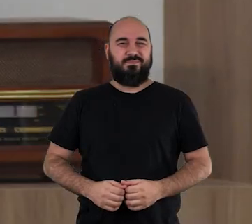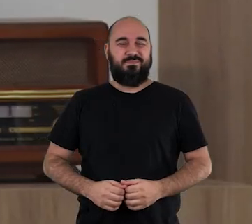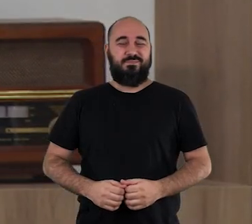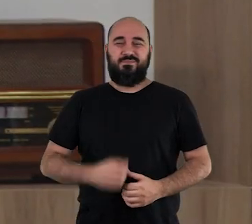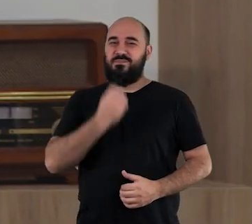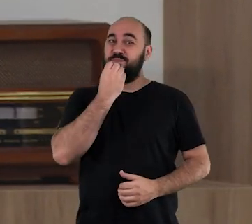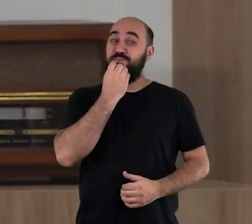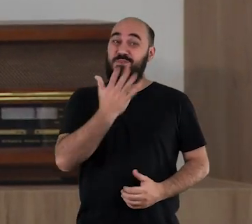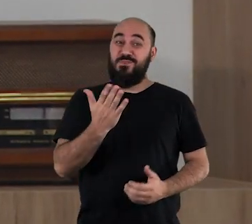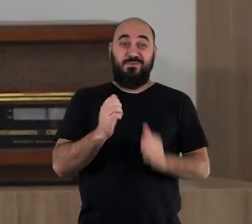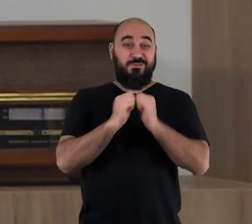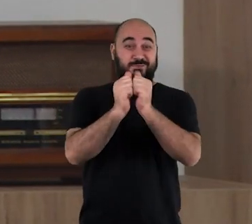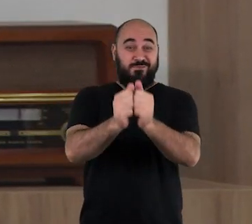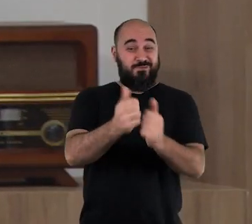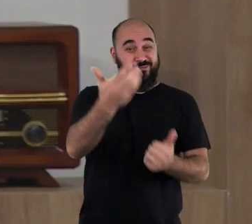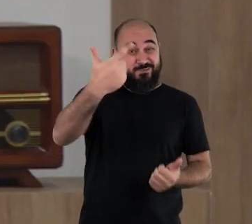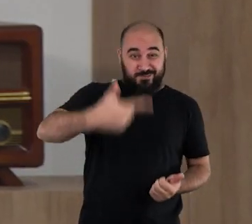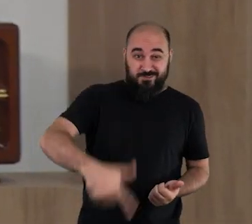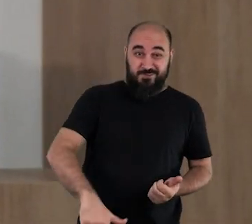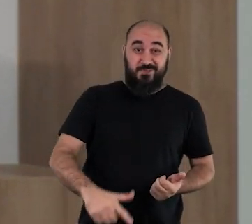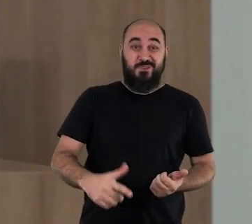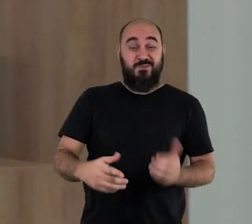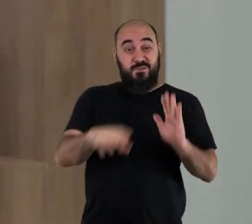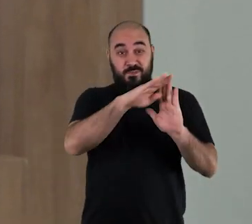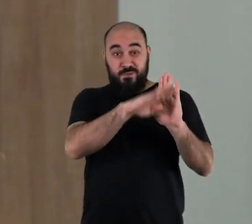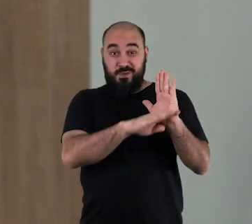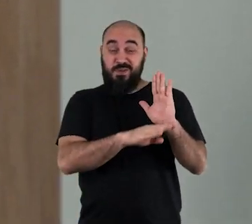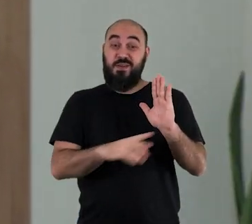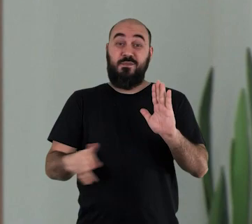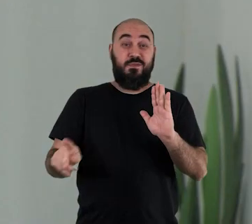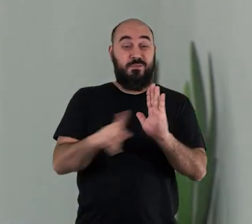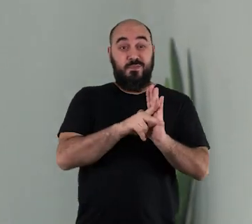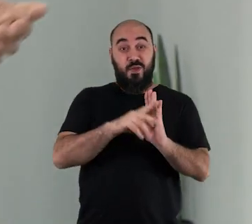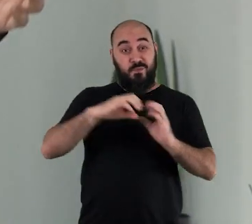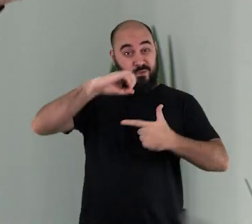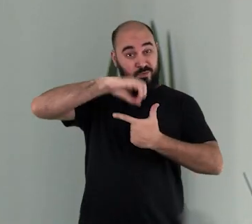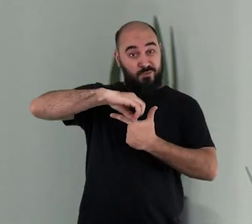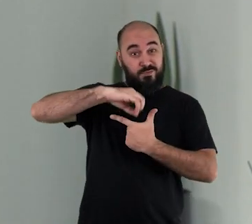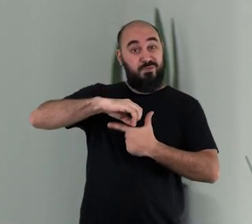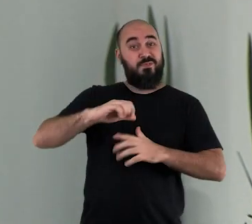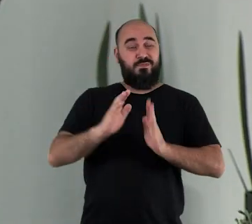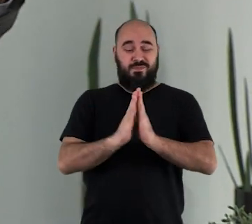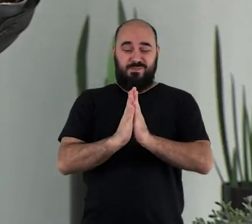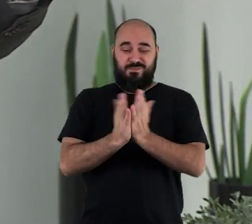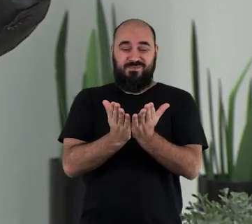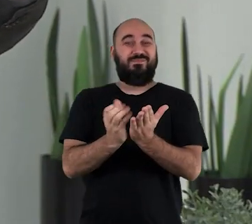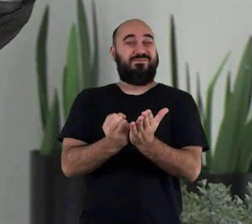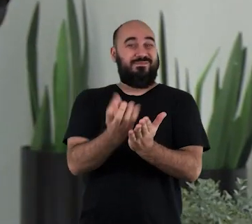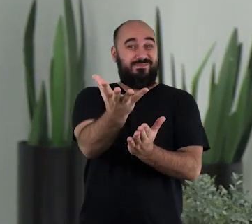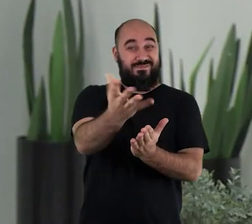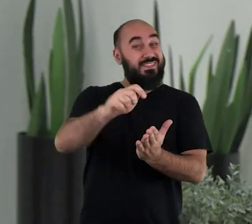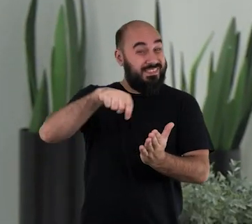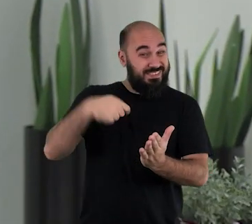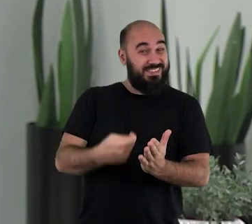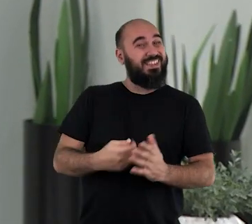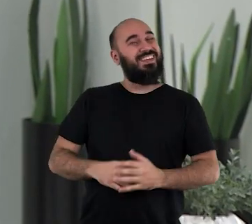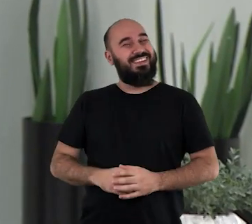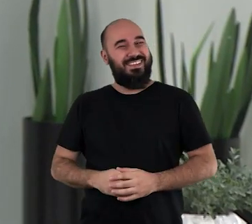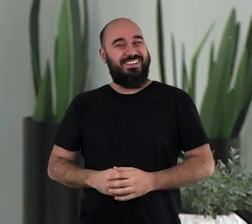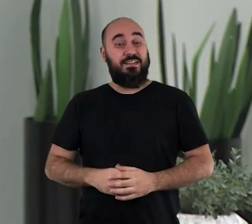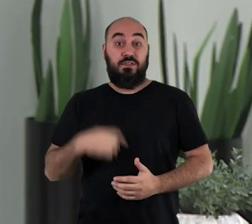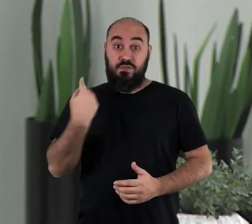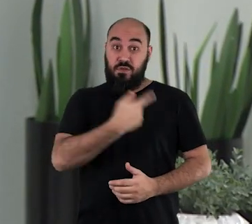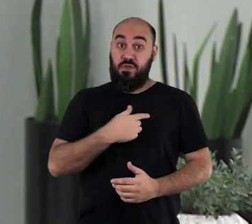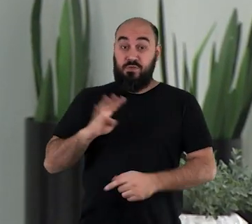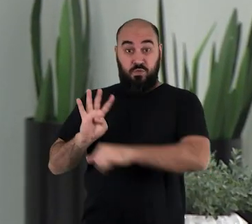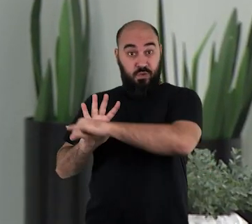Que bom estar com você mais uma vez aqui no programa A Voz da Profecia, o Quarteto Arautos do Rei e eu. Abraçamos você com